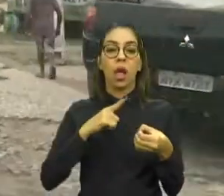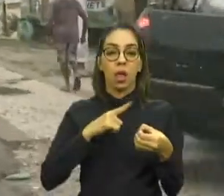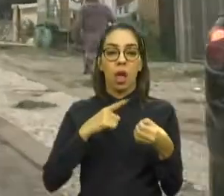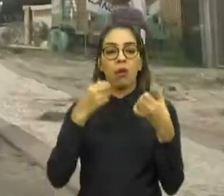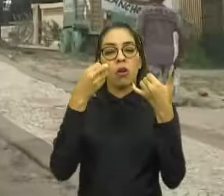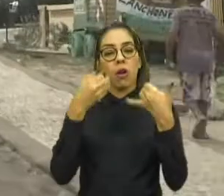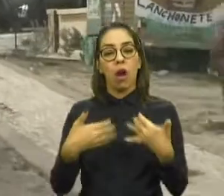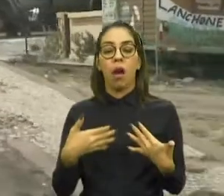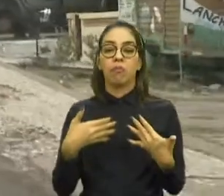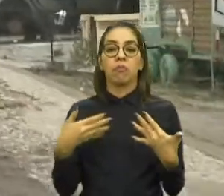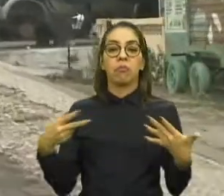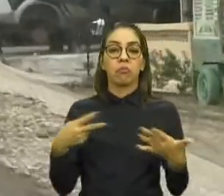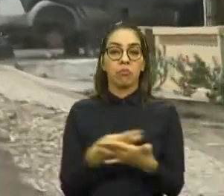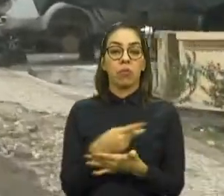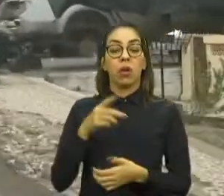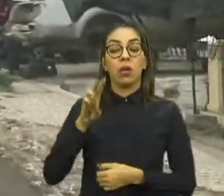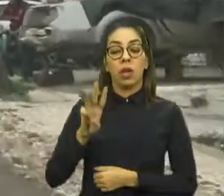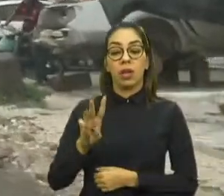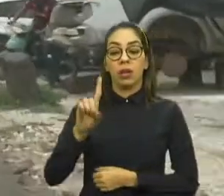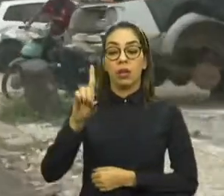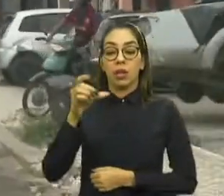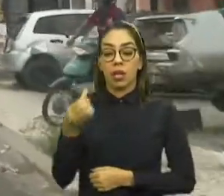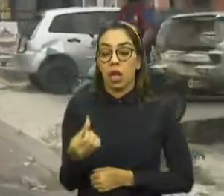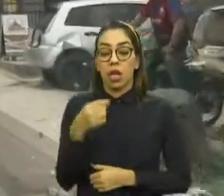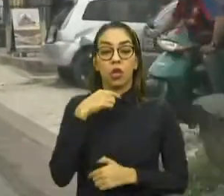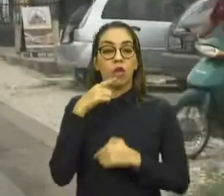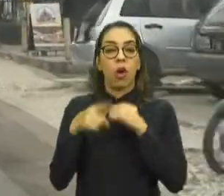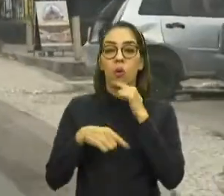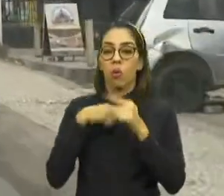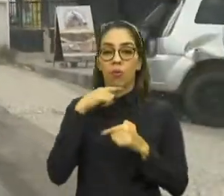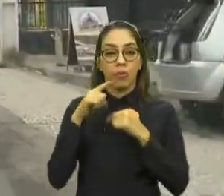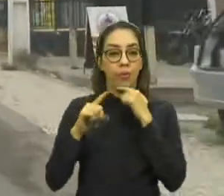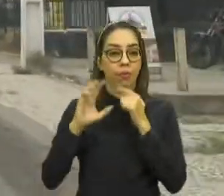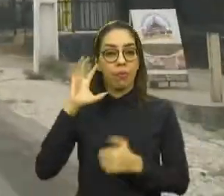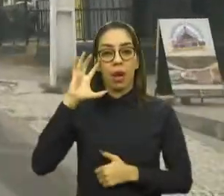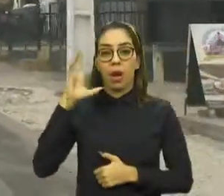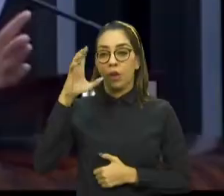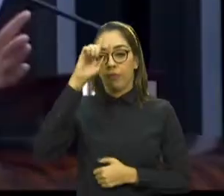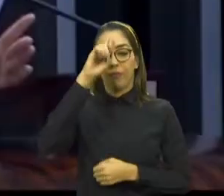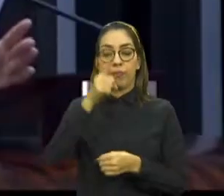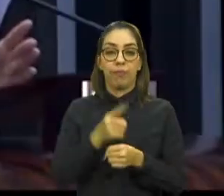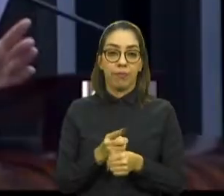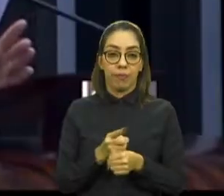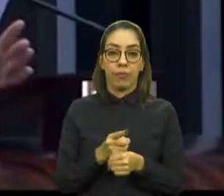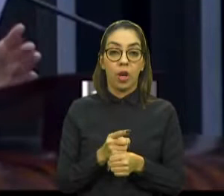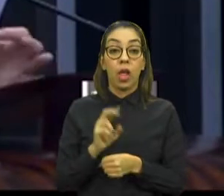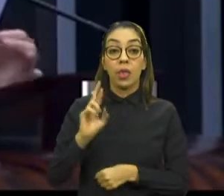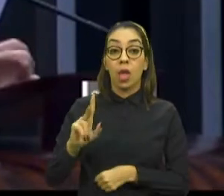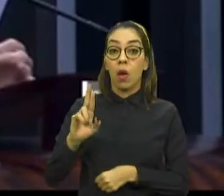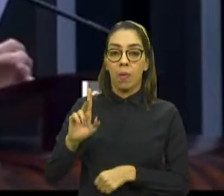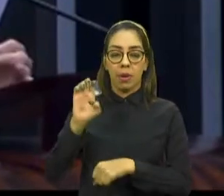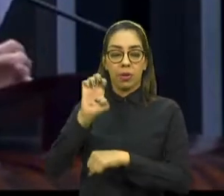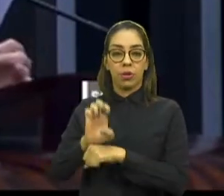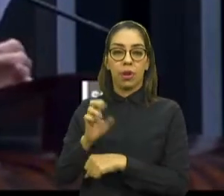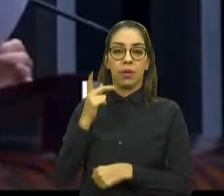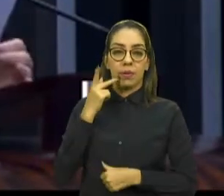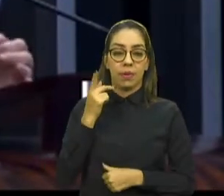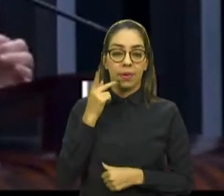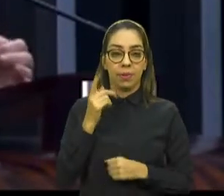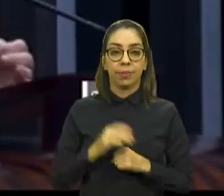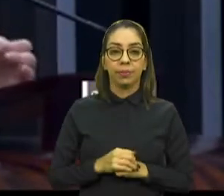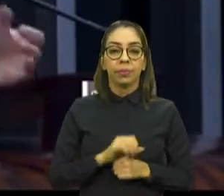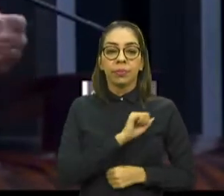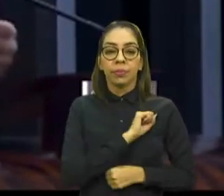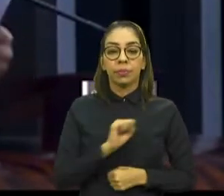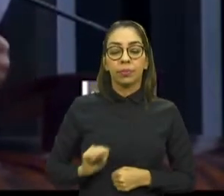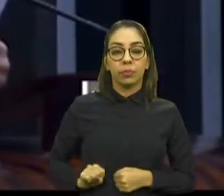316 não conseguiram aplicar o limite prudencial. Nenhuma dessas cidades são do Ceará. A senadora Soraya Fronic,